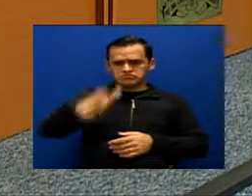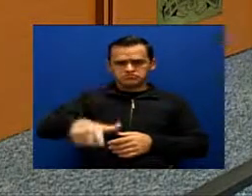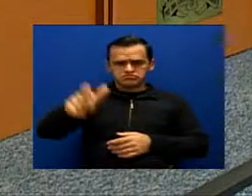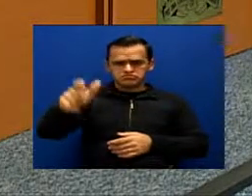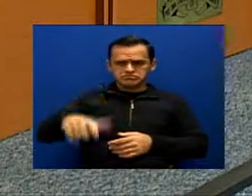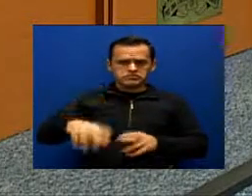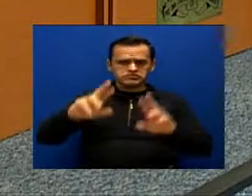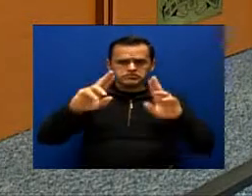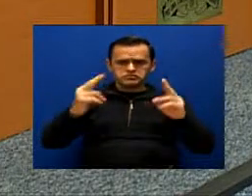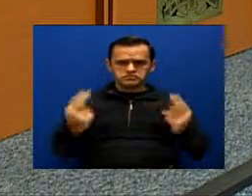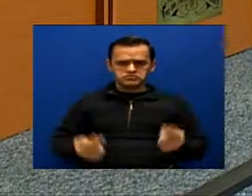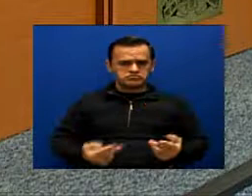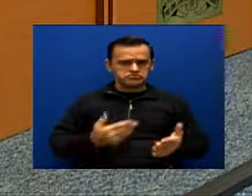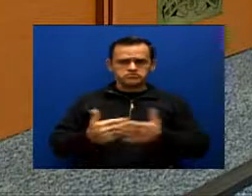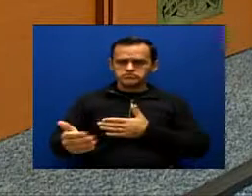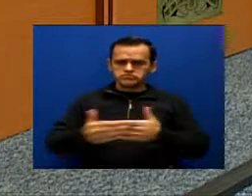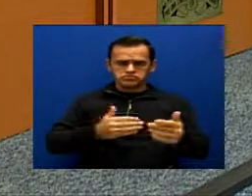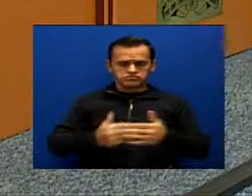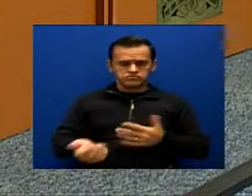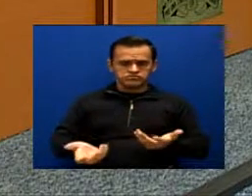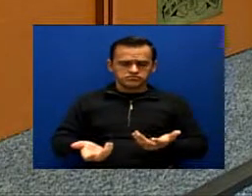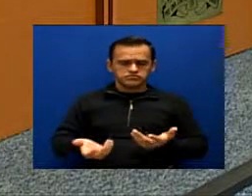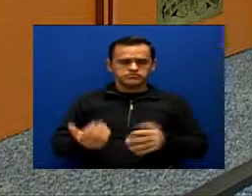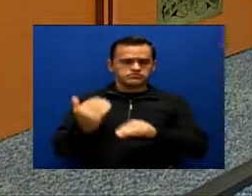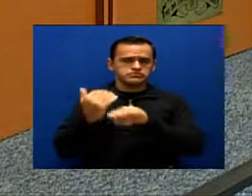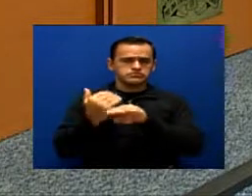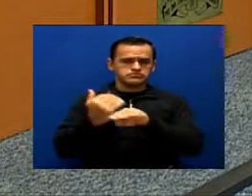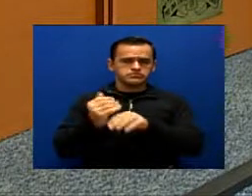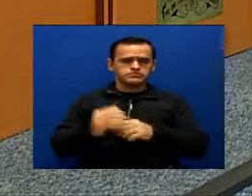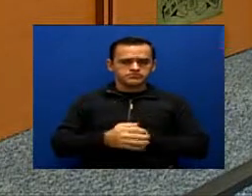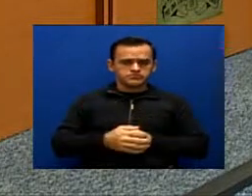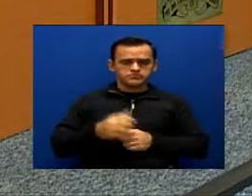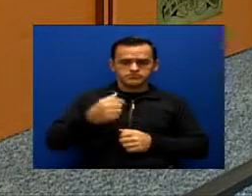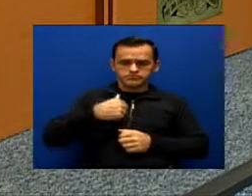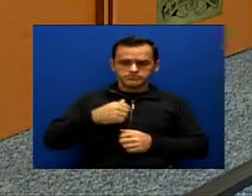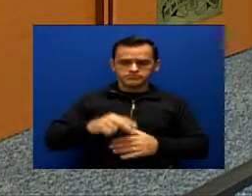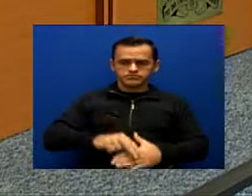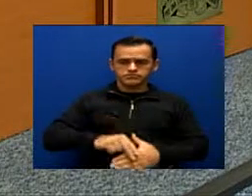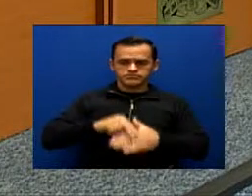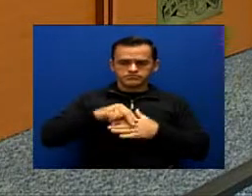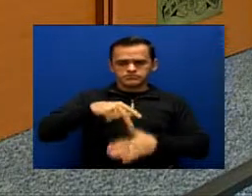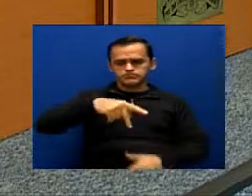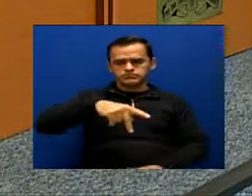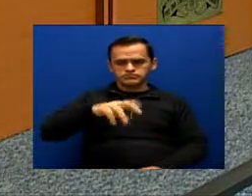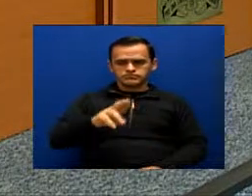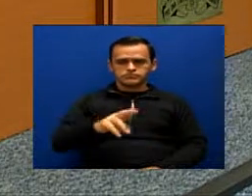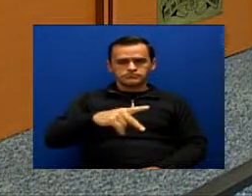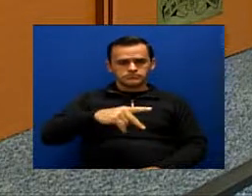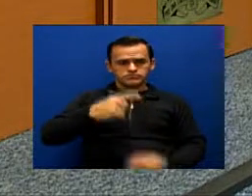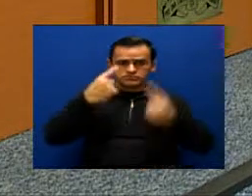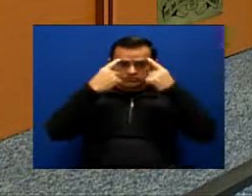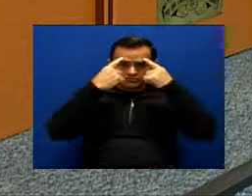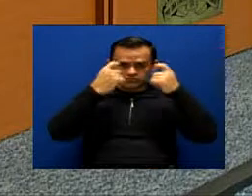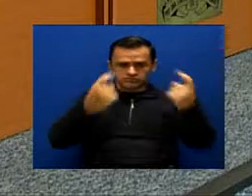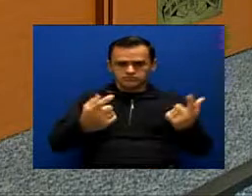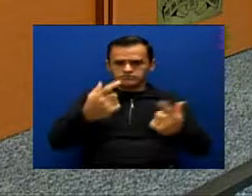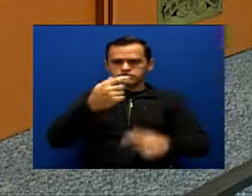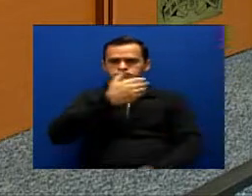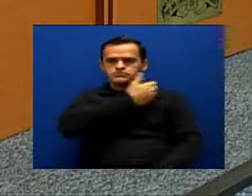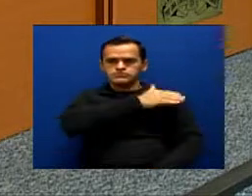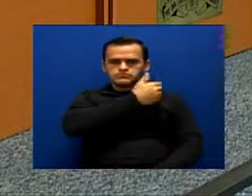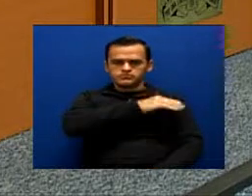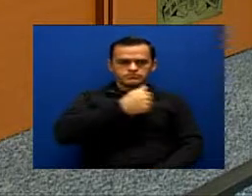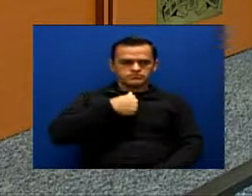Não importa isso. Importa que é ser humano. Eu, como líder do PRP, contra a violência e contra o preconceito, vou